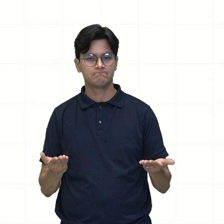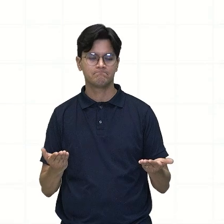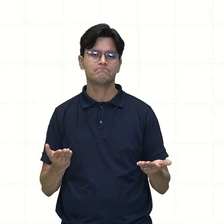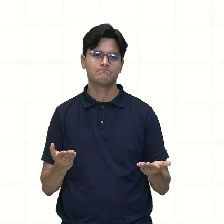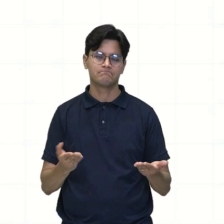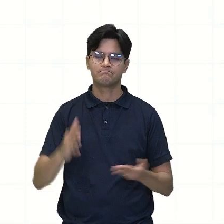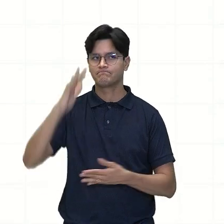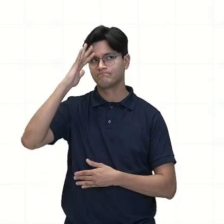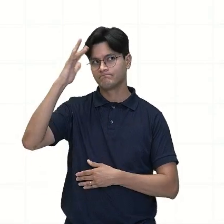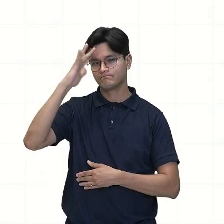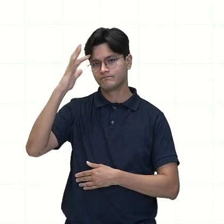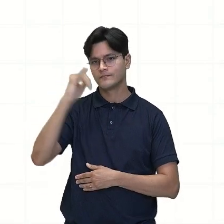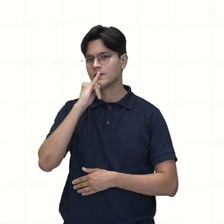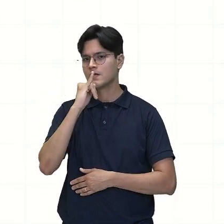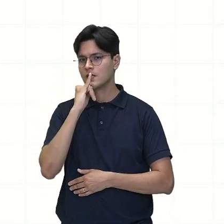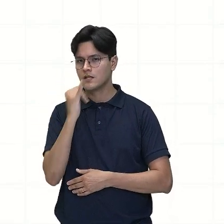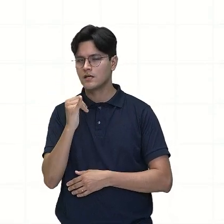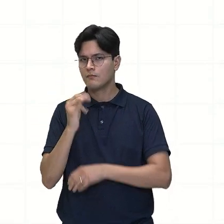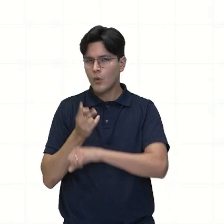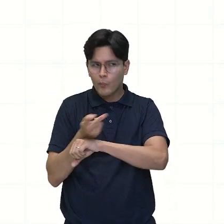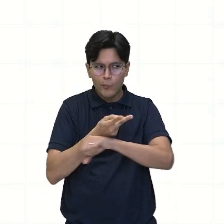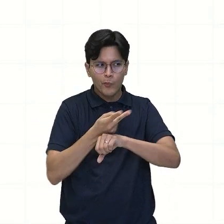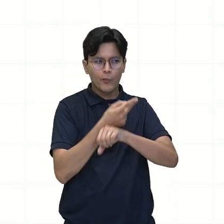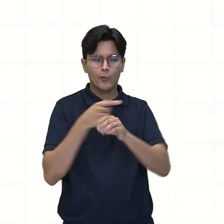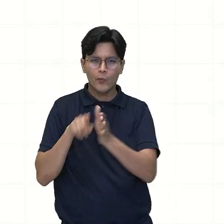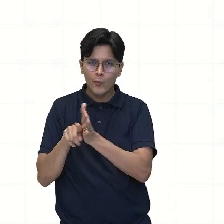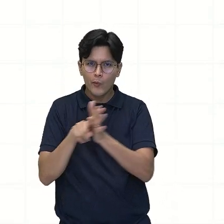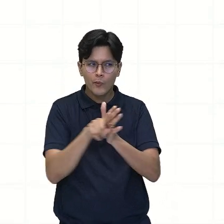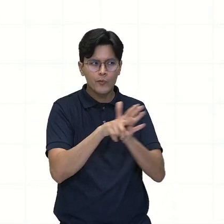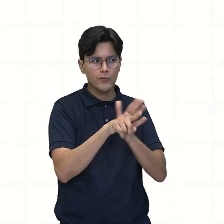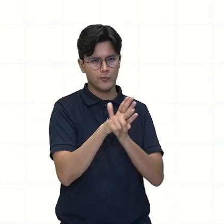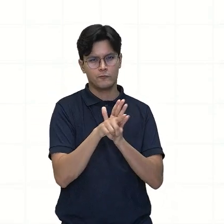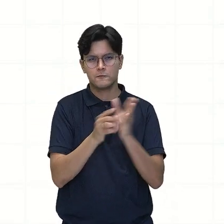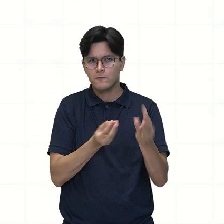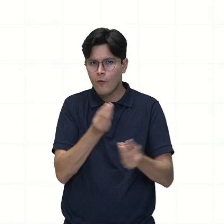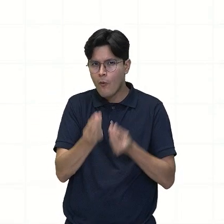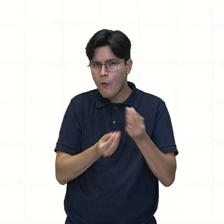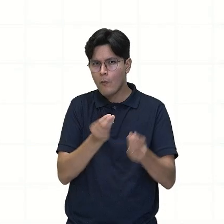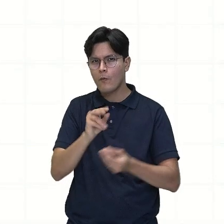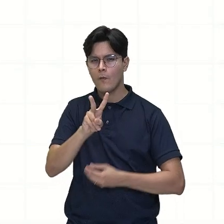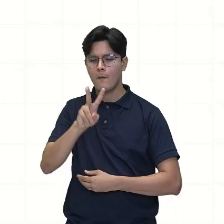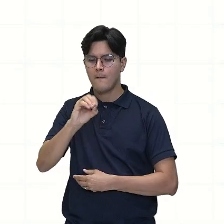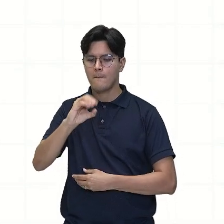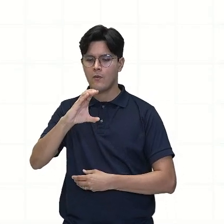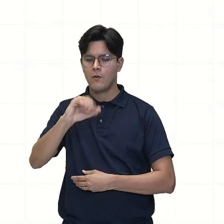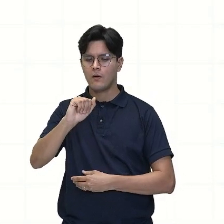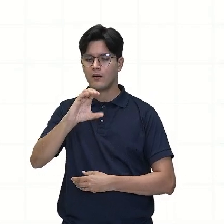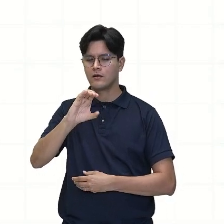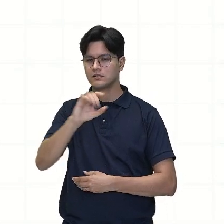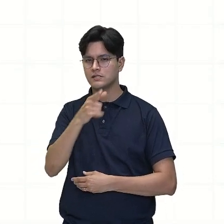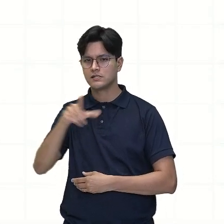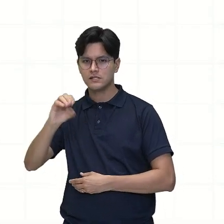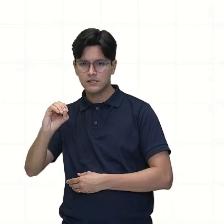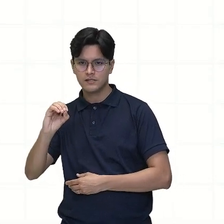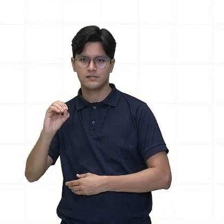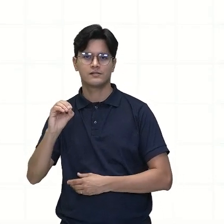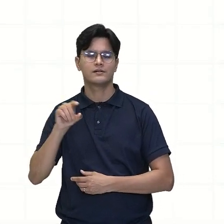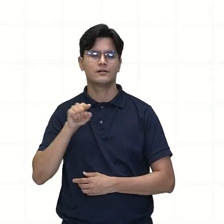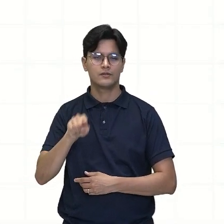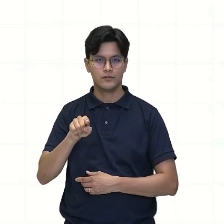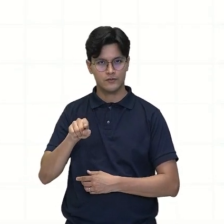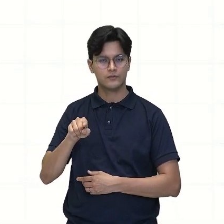essa busca como vocação, e quando pensamos na ideia de vocação, pensamos na ideia